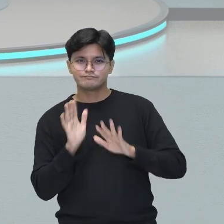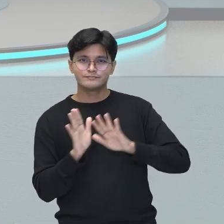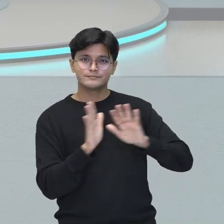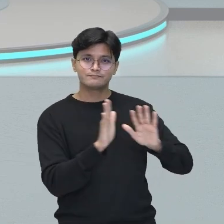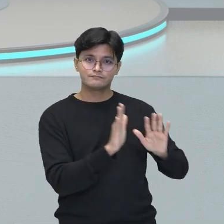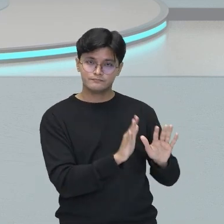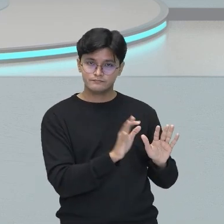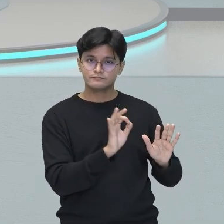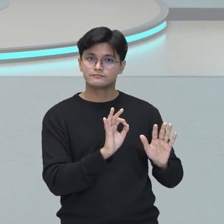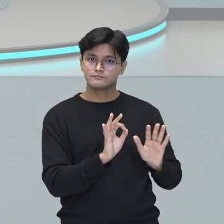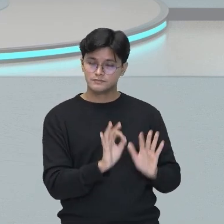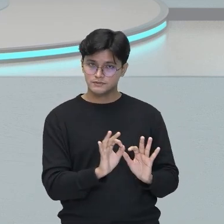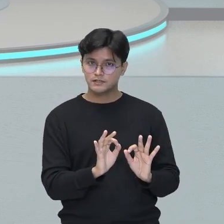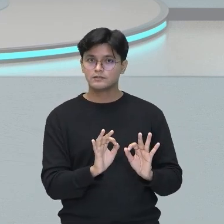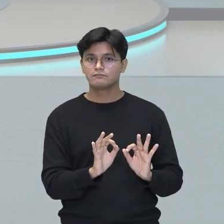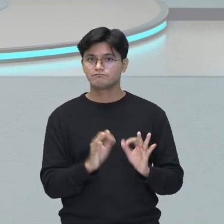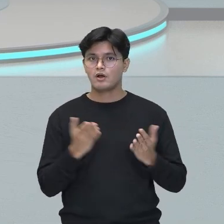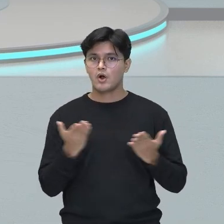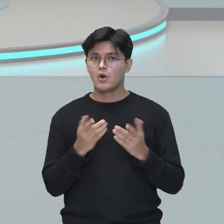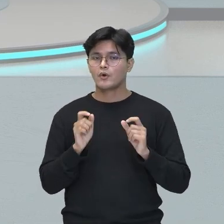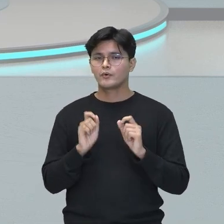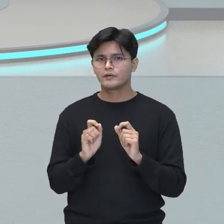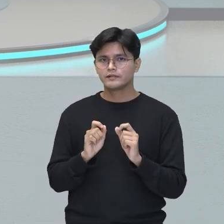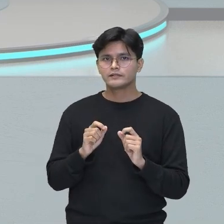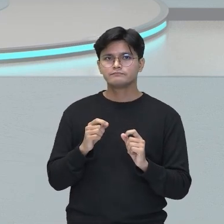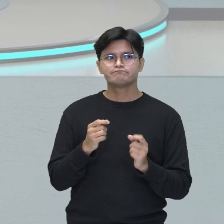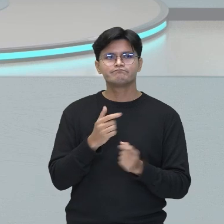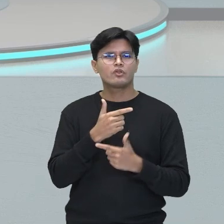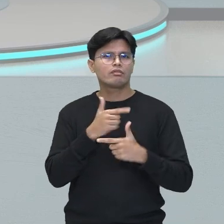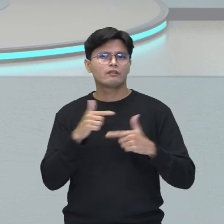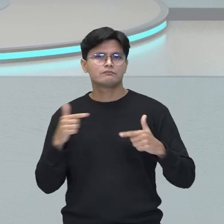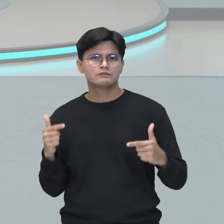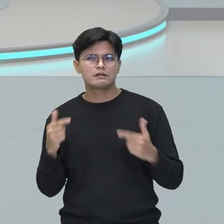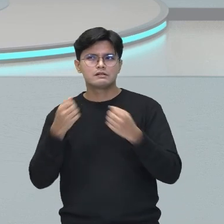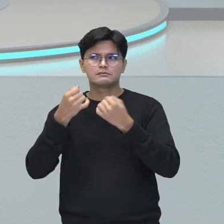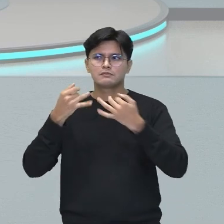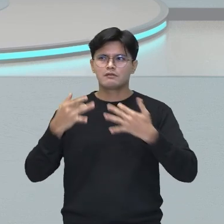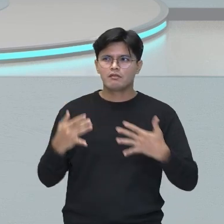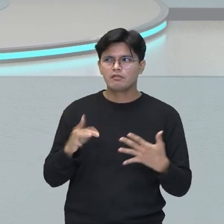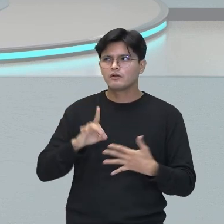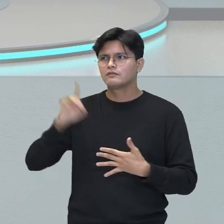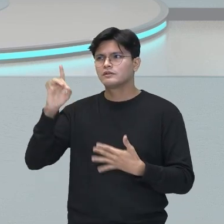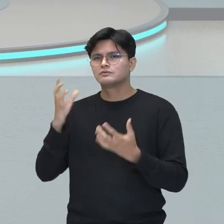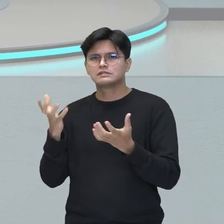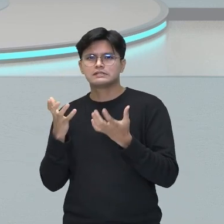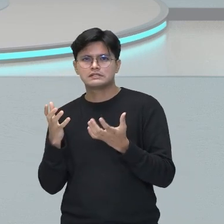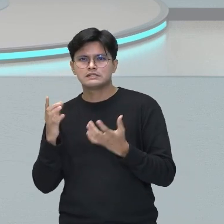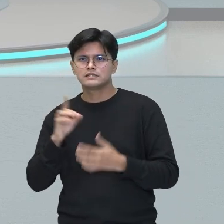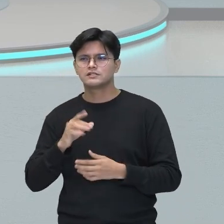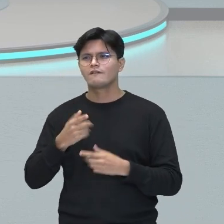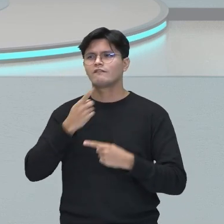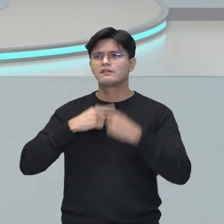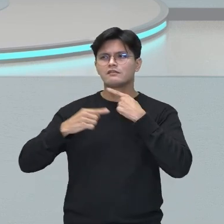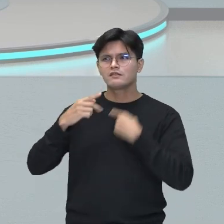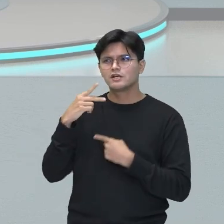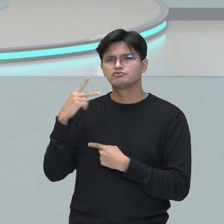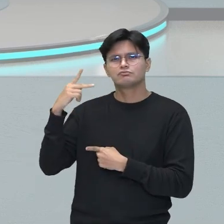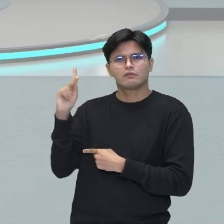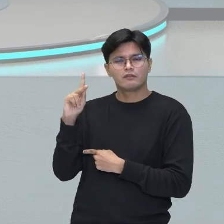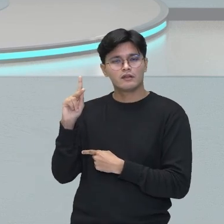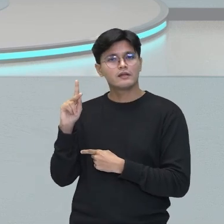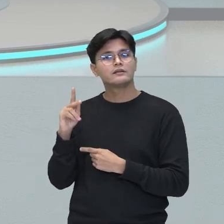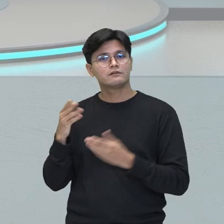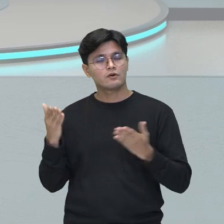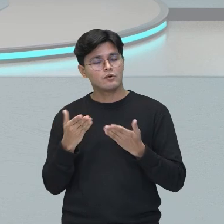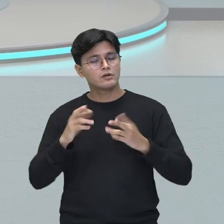tá eles não vão mais dizer ai mas é porque Deus quis assim Deus quis assado não vai ser retomado